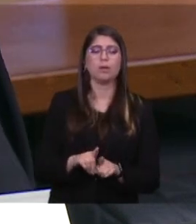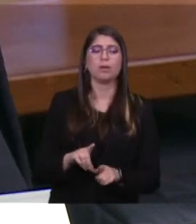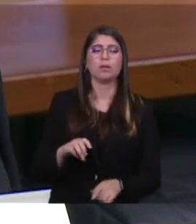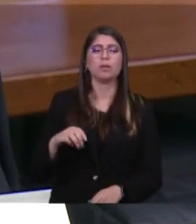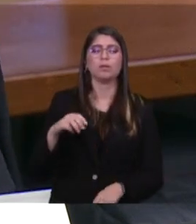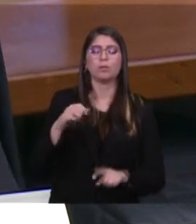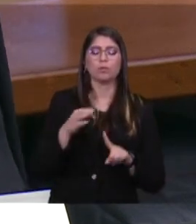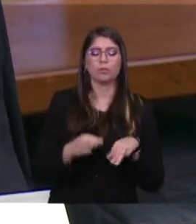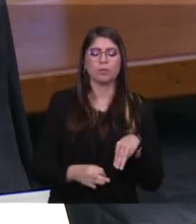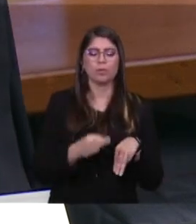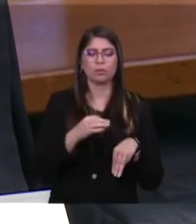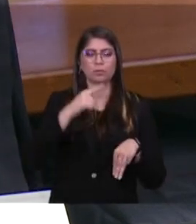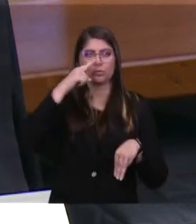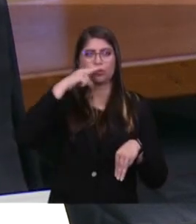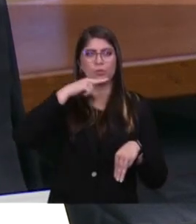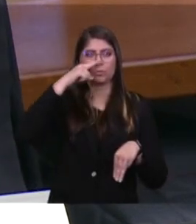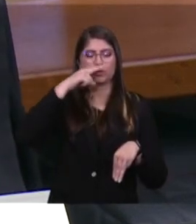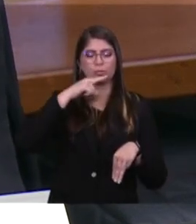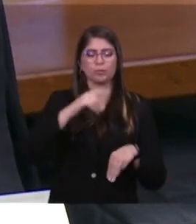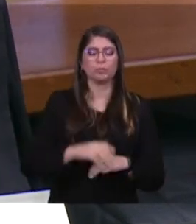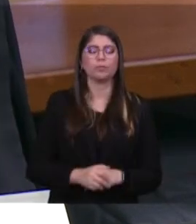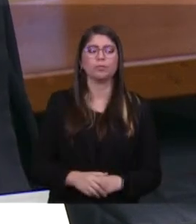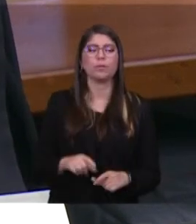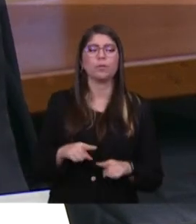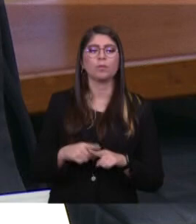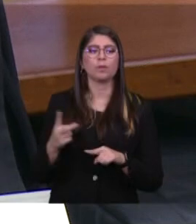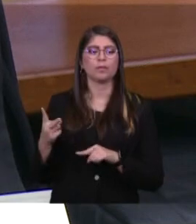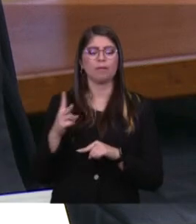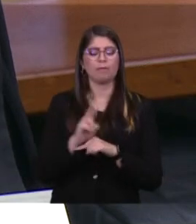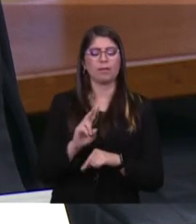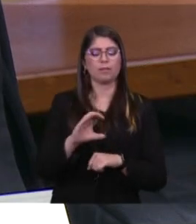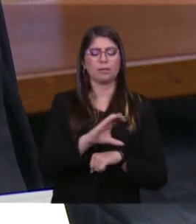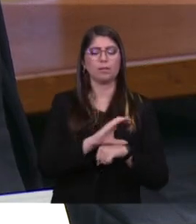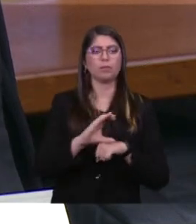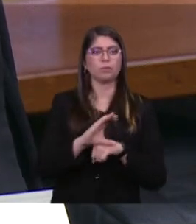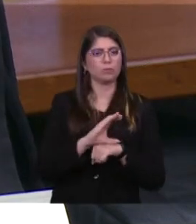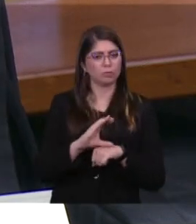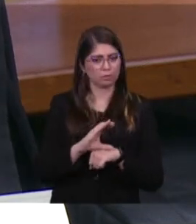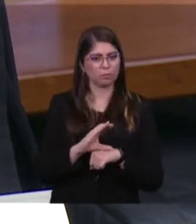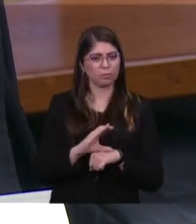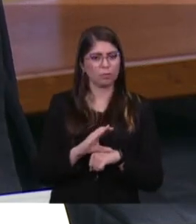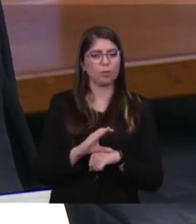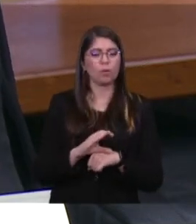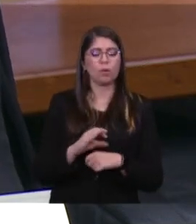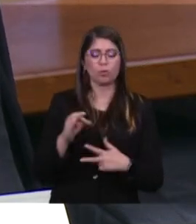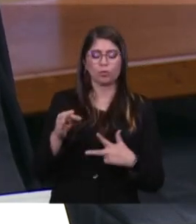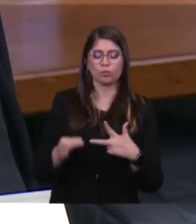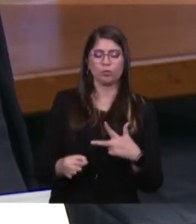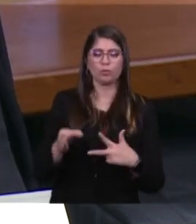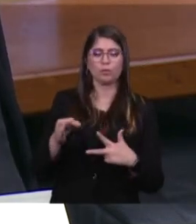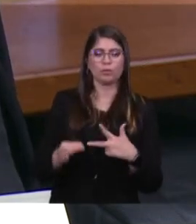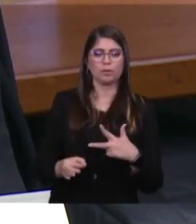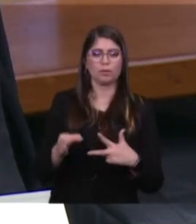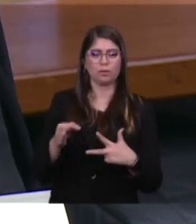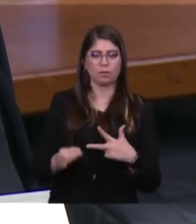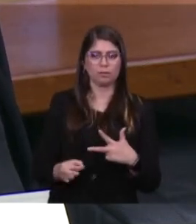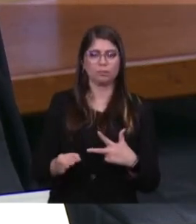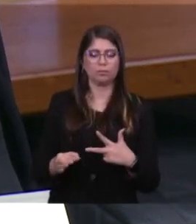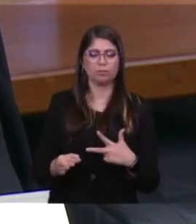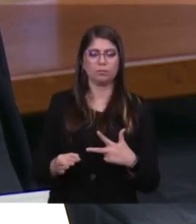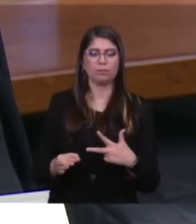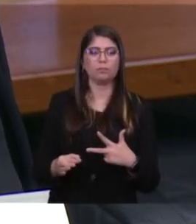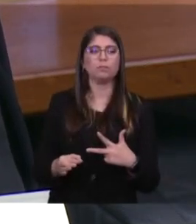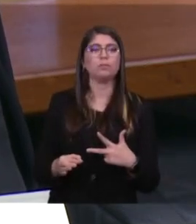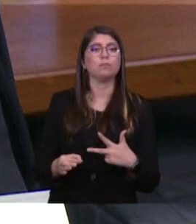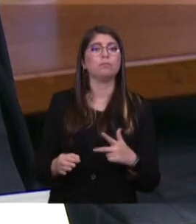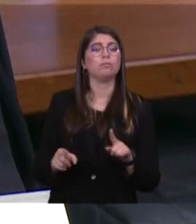Gilmar 66 Mendes, e 70, 78. Pela defesa da Constituição, do Poder Judiciário e mais do